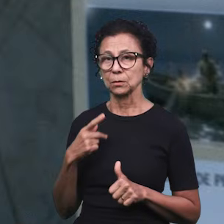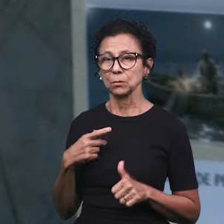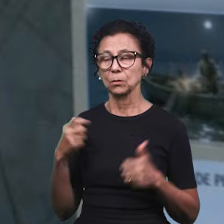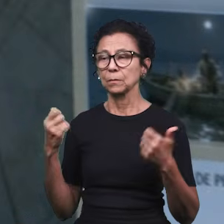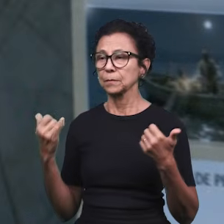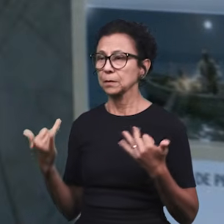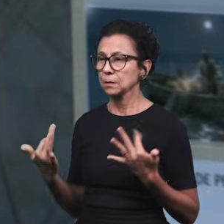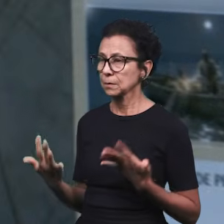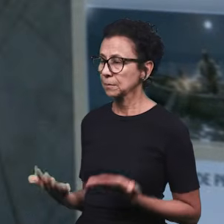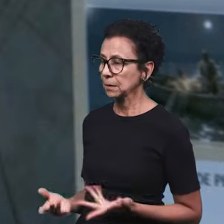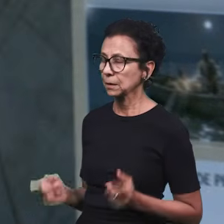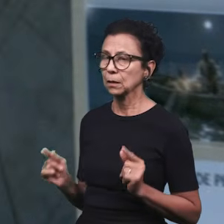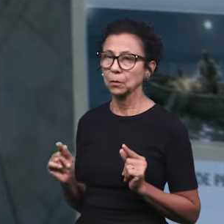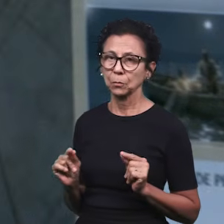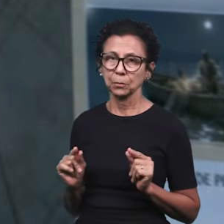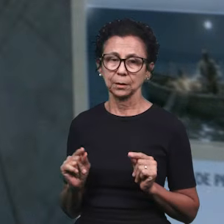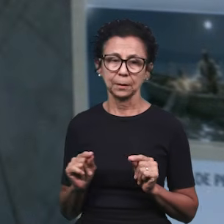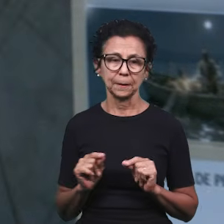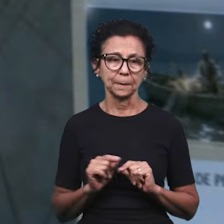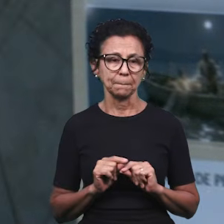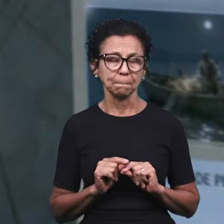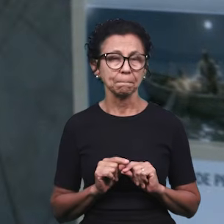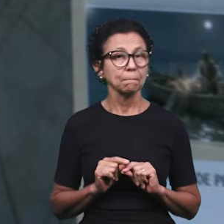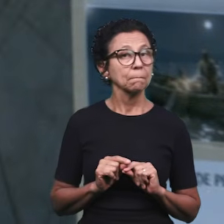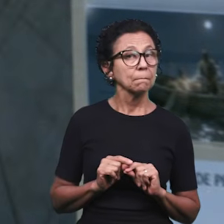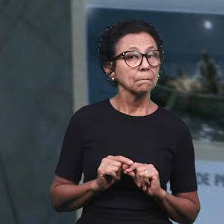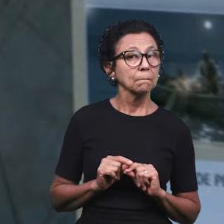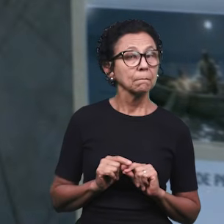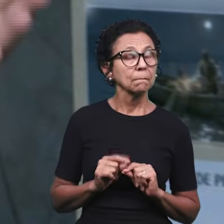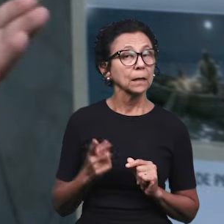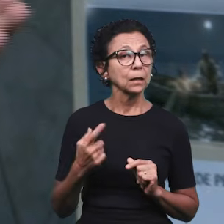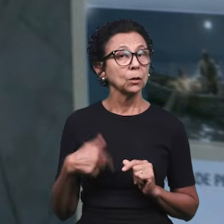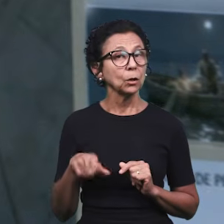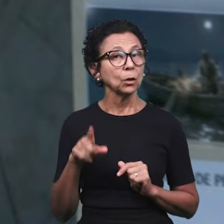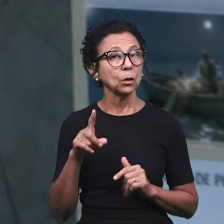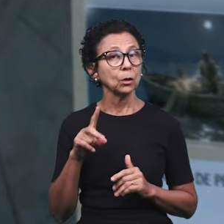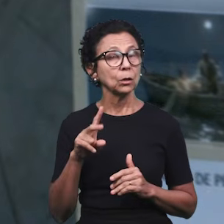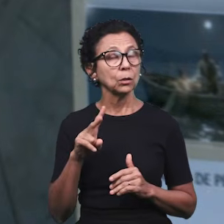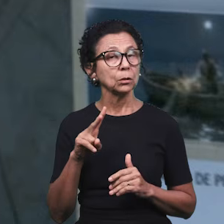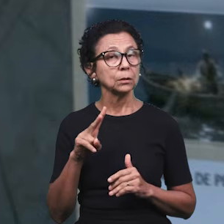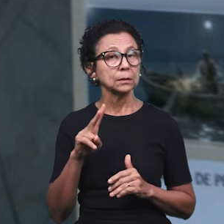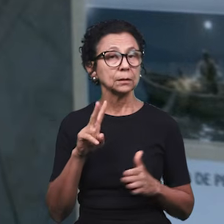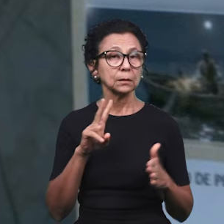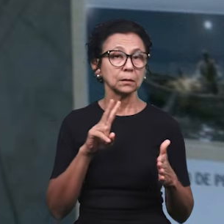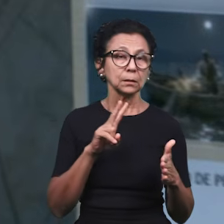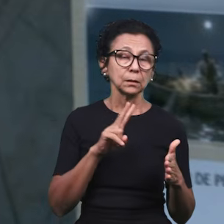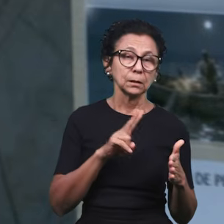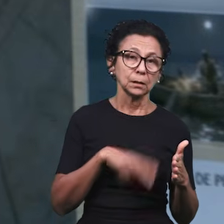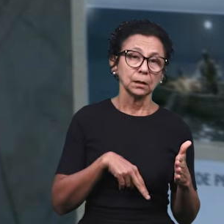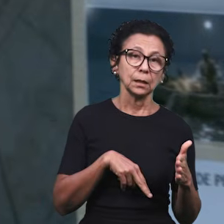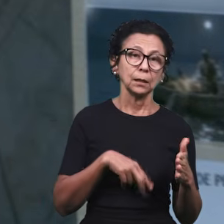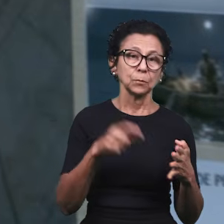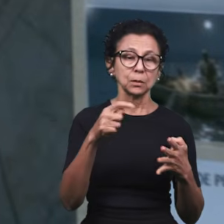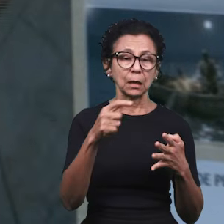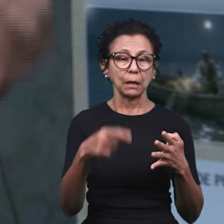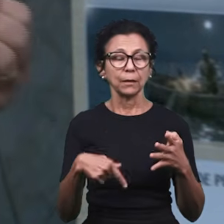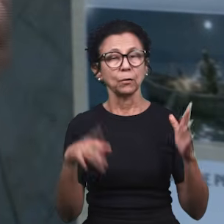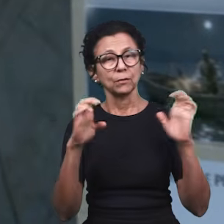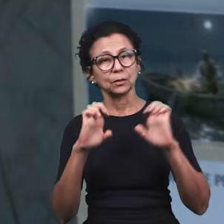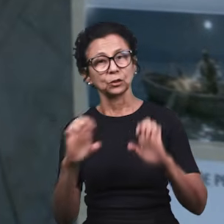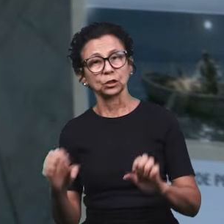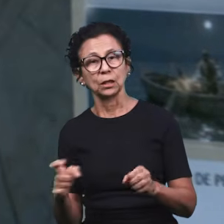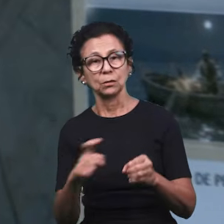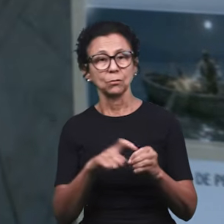um esclarecimento. Por vezes nós estamos num evangelho e depois passamos para outro e volta